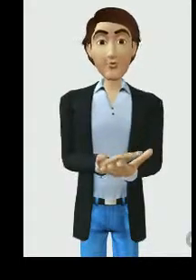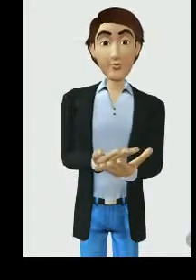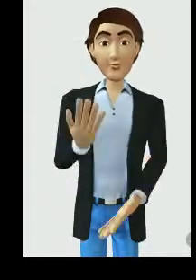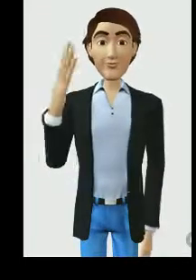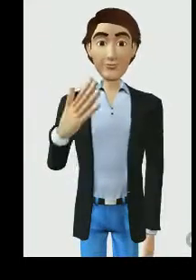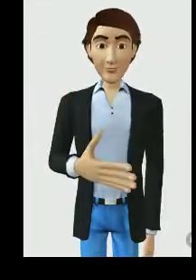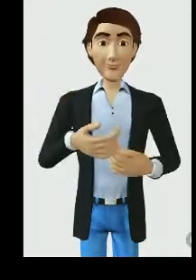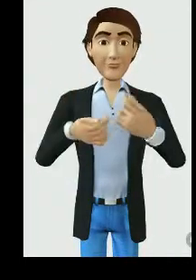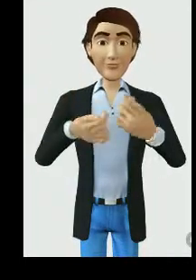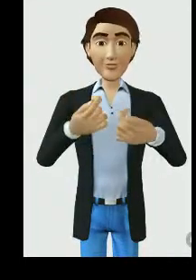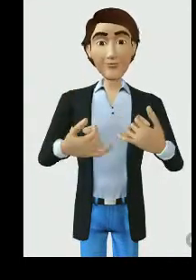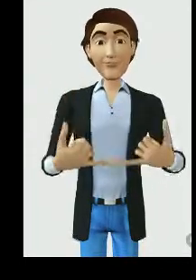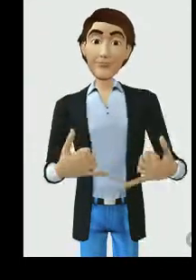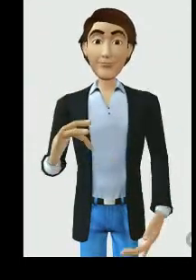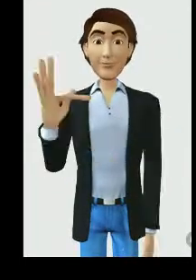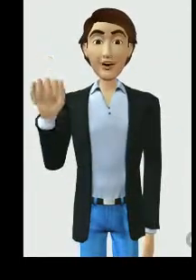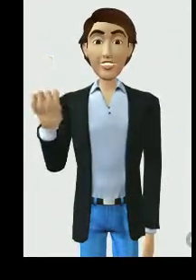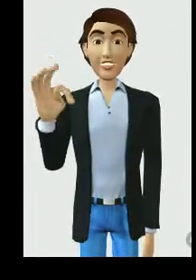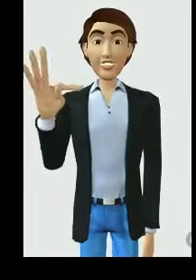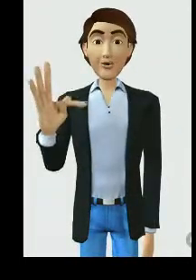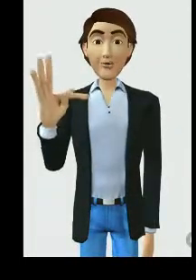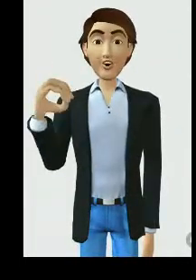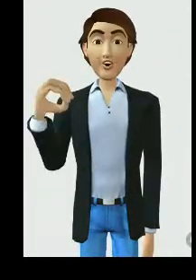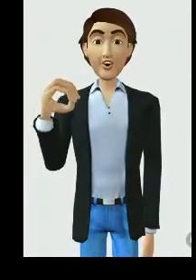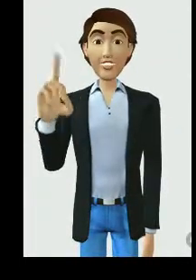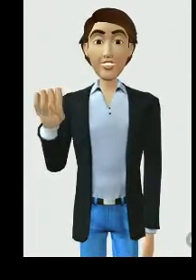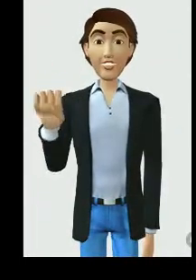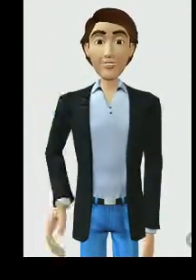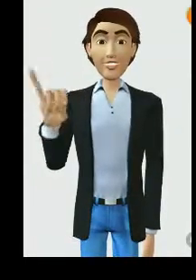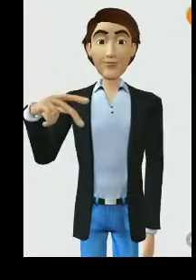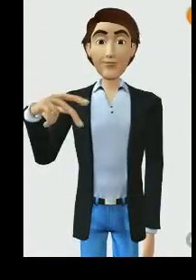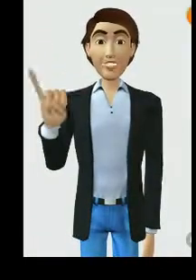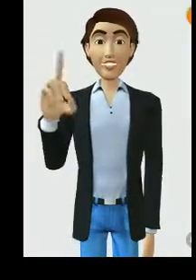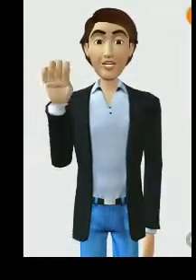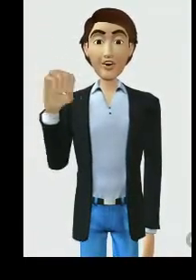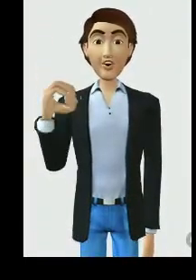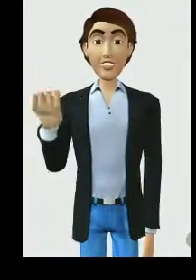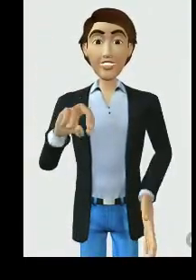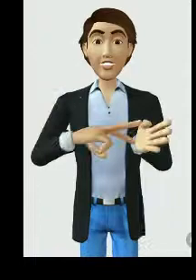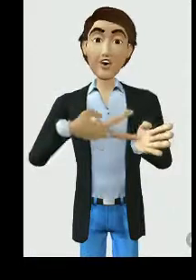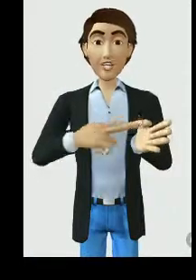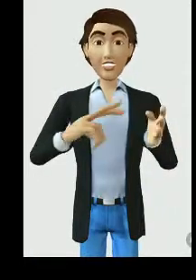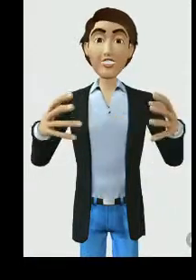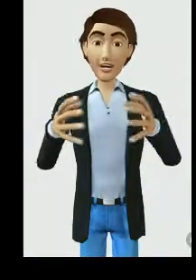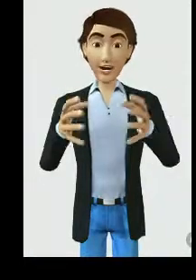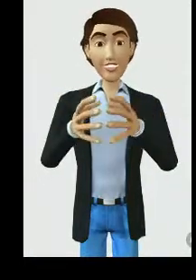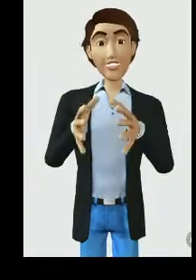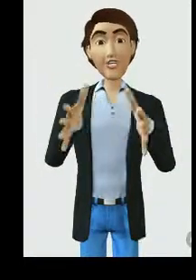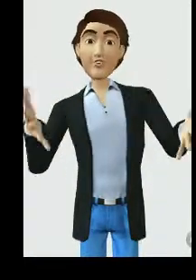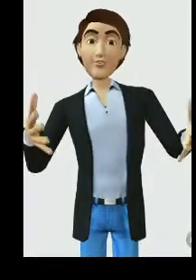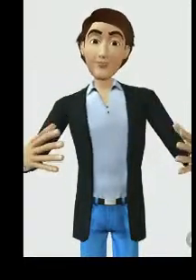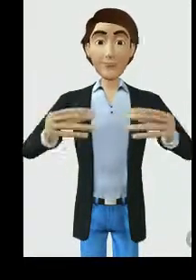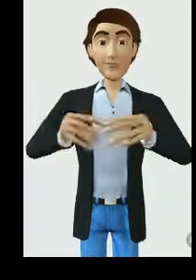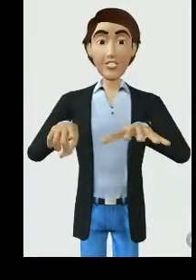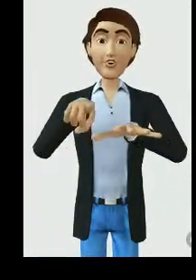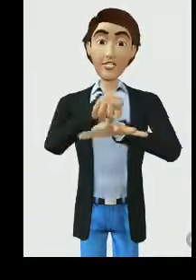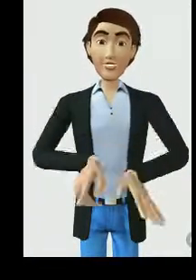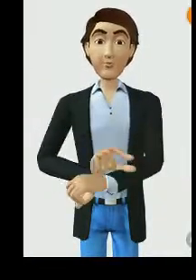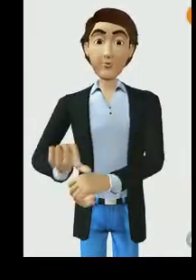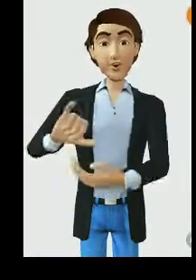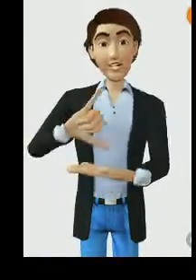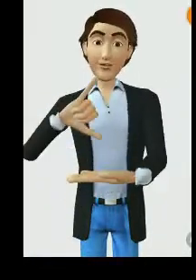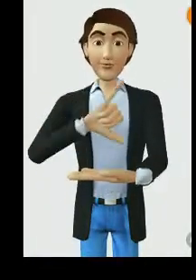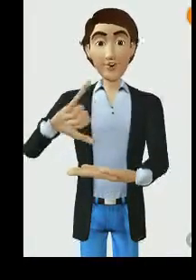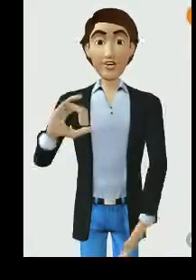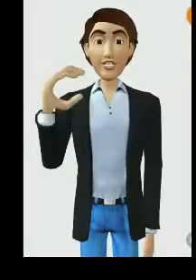frita comercializada em uma rede de fast foods. Os lipídios constituem uma classe grande